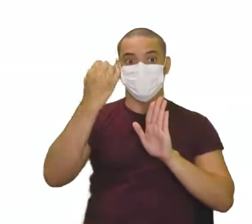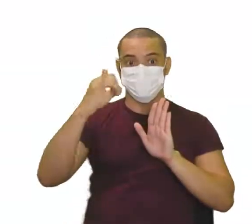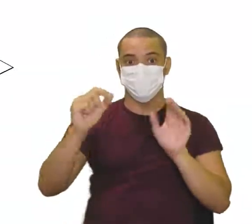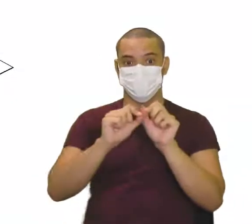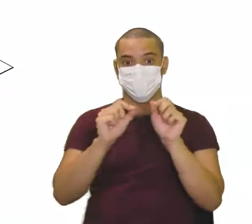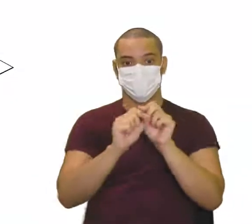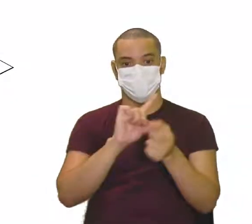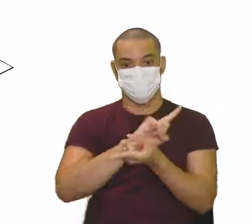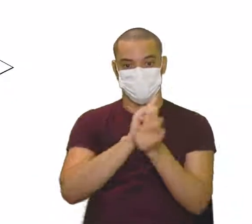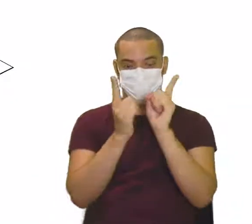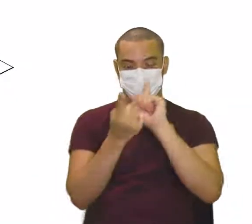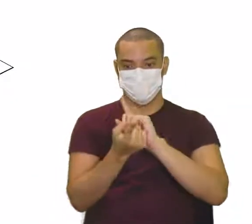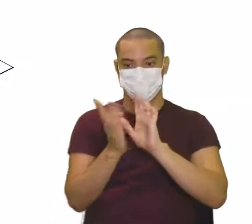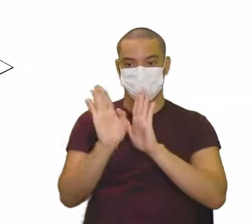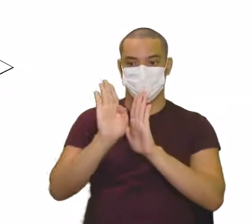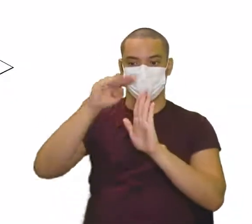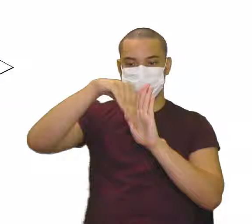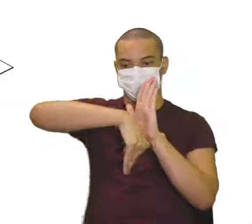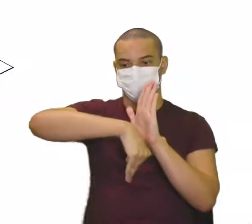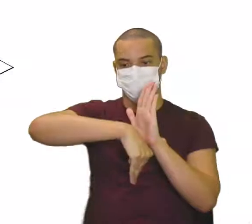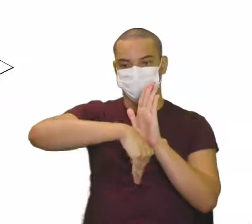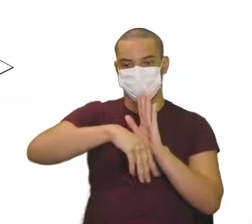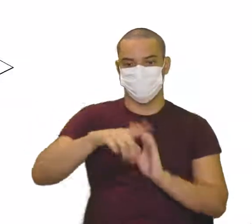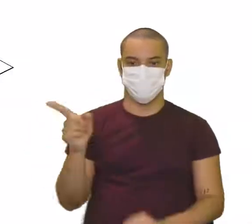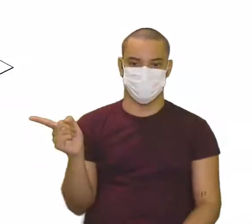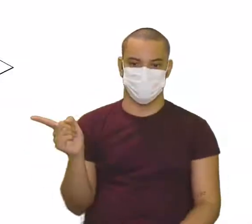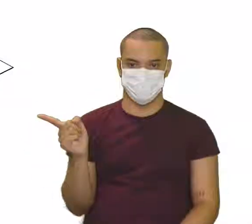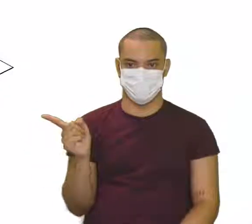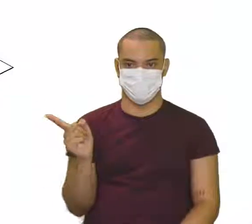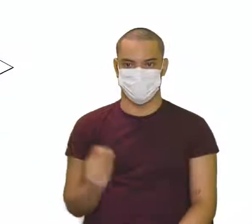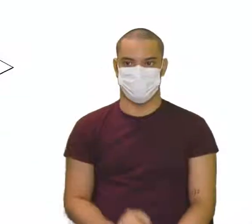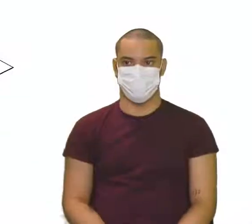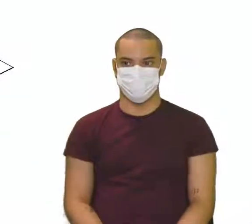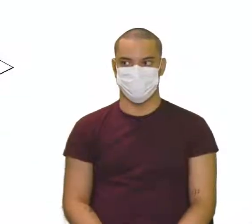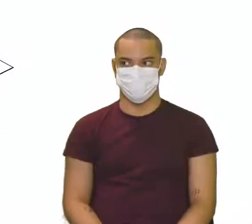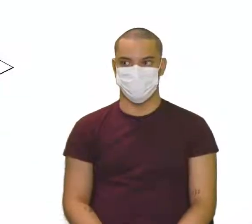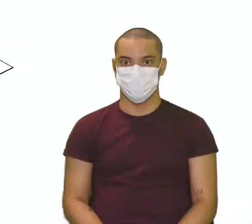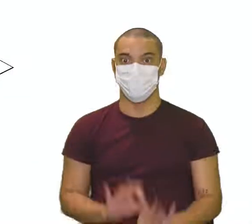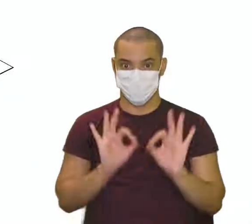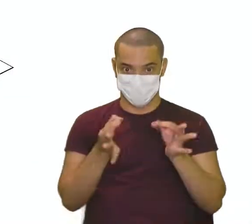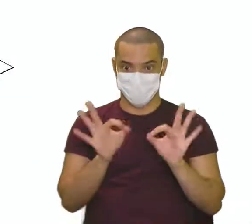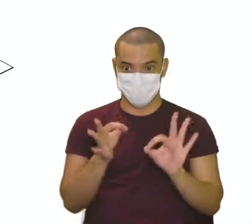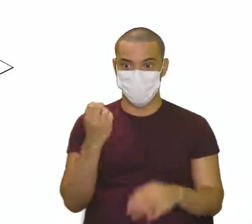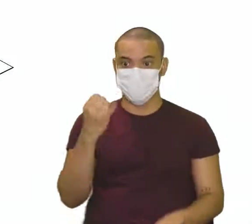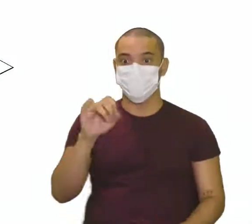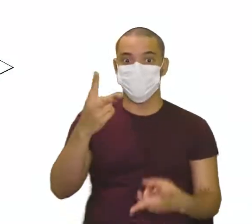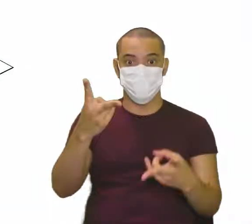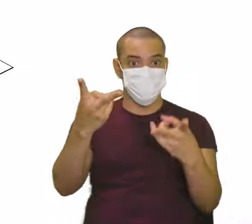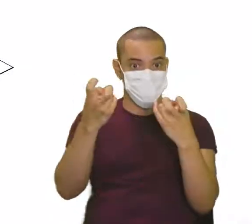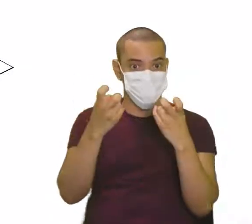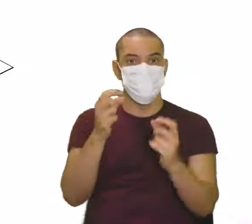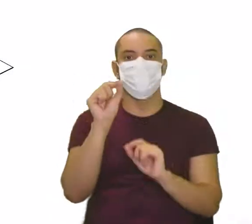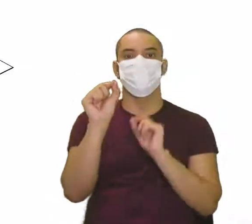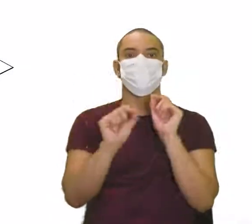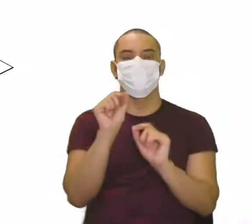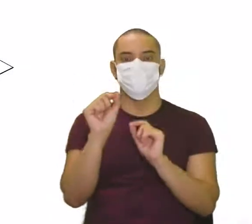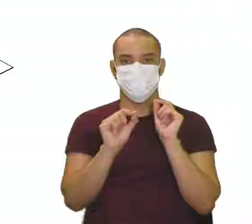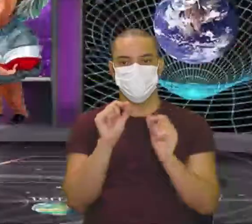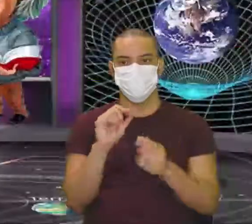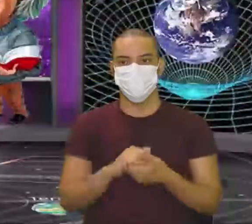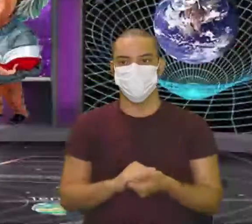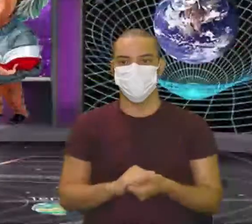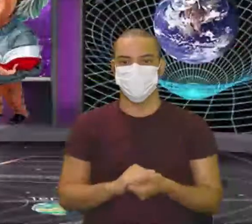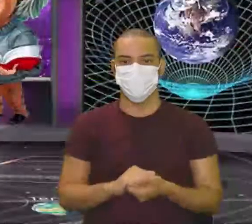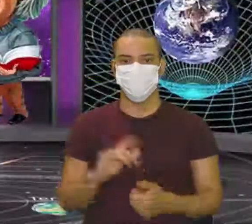cima. Quando ela é negativa, ela vai para onde? Para baixo, ok? Então, aqui, se vocês observarem, pessoal, olha só, tá